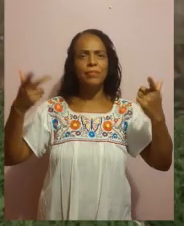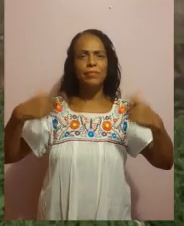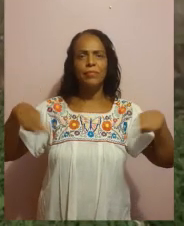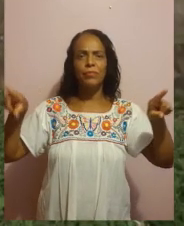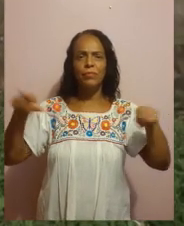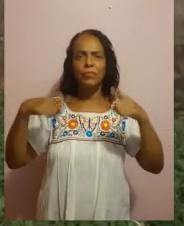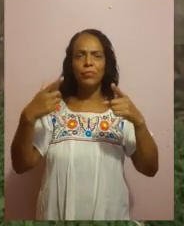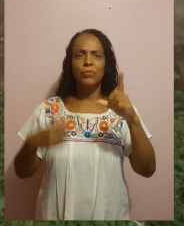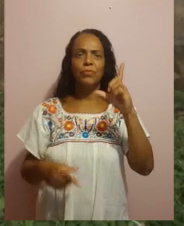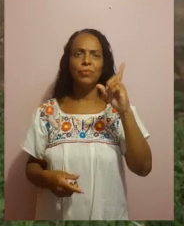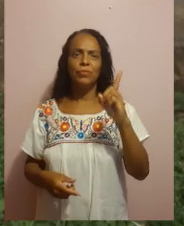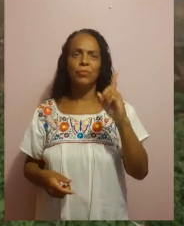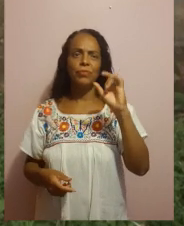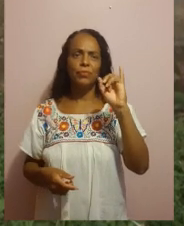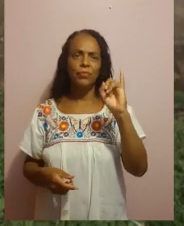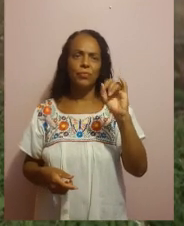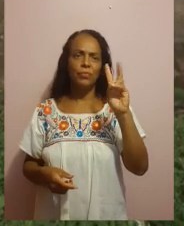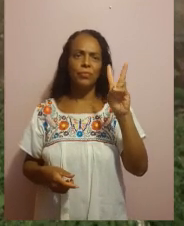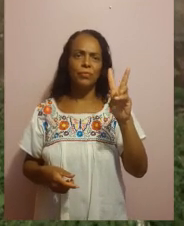né?